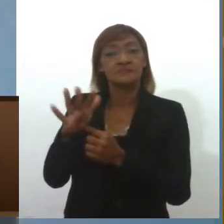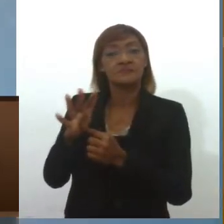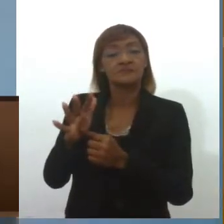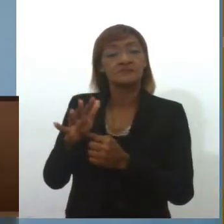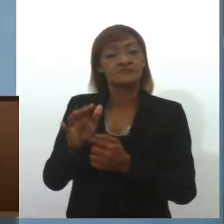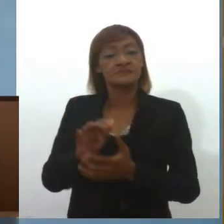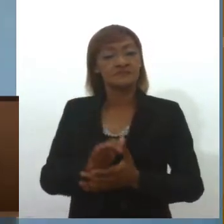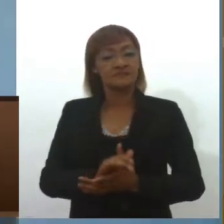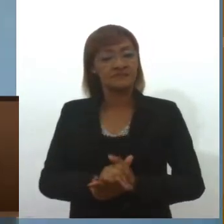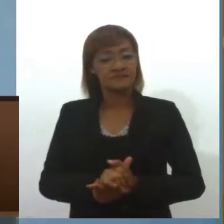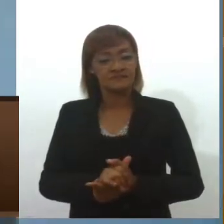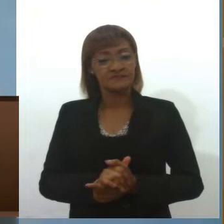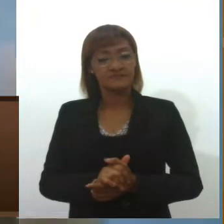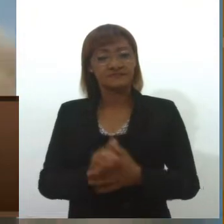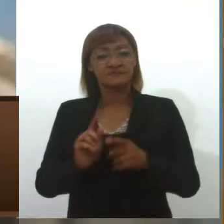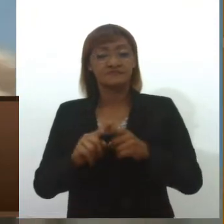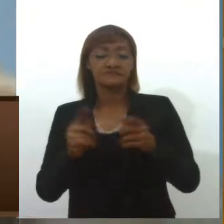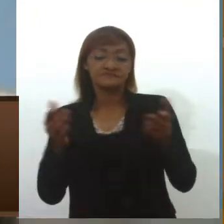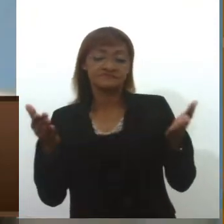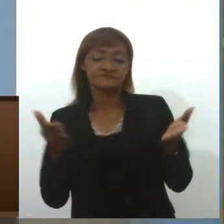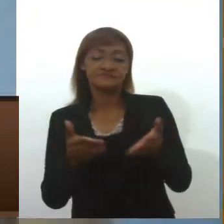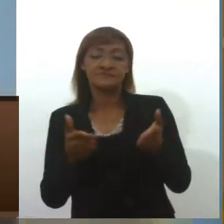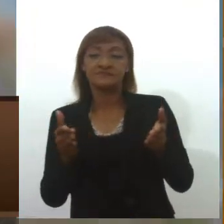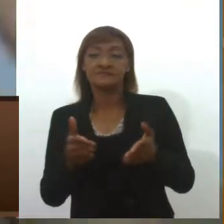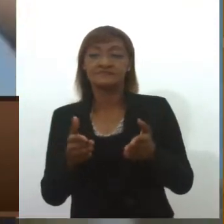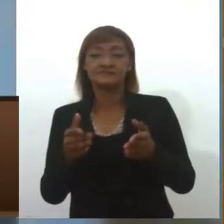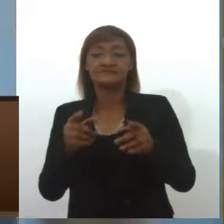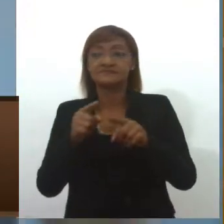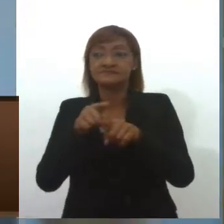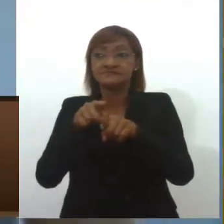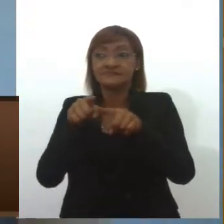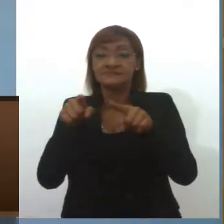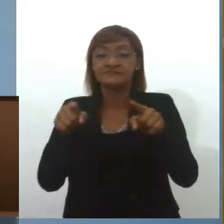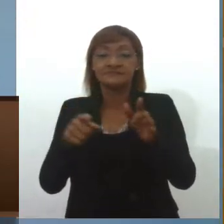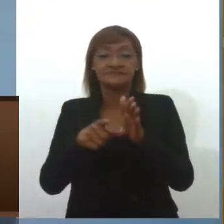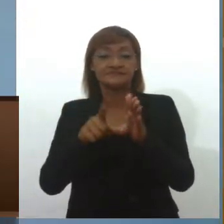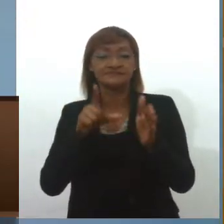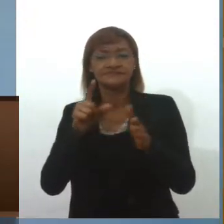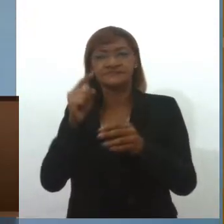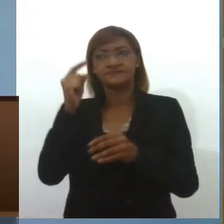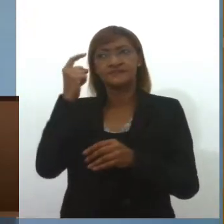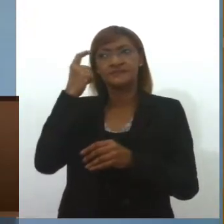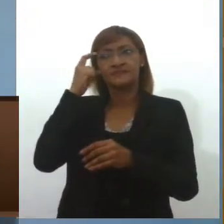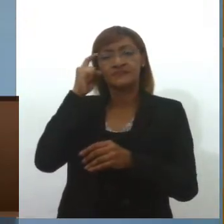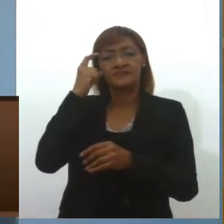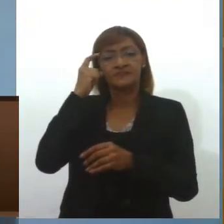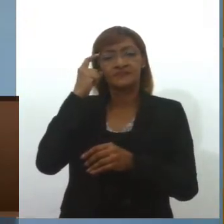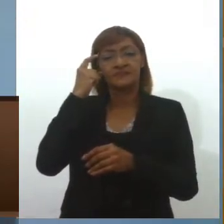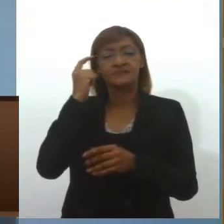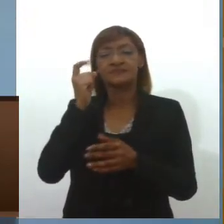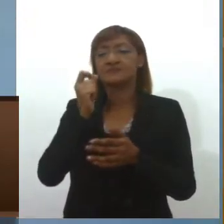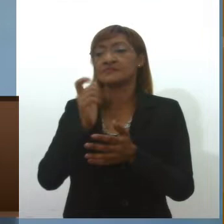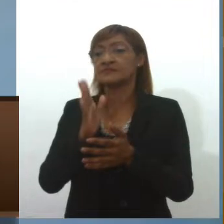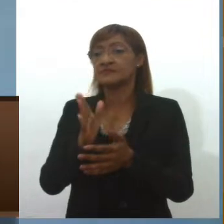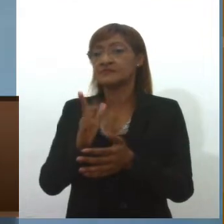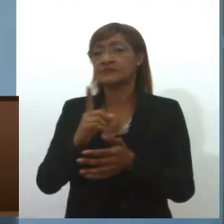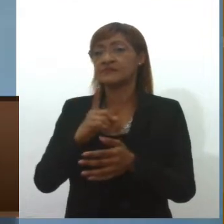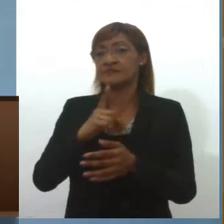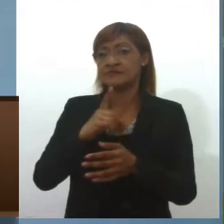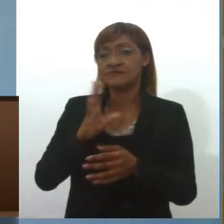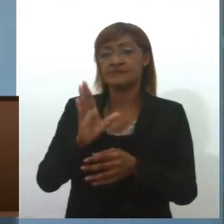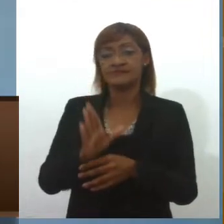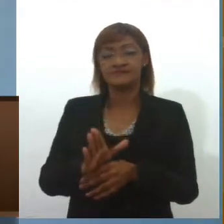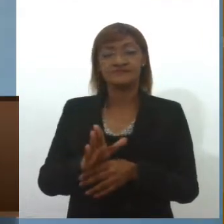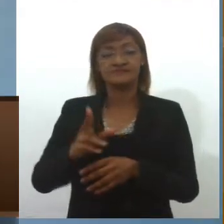além disso, para aqueles que pensavam em adquirir algum instrumento de crédito para uma compra